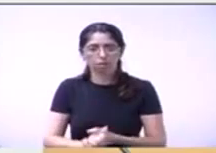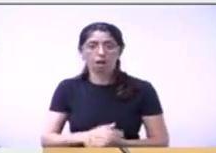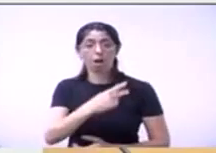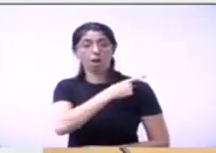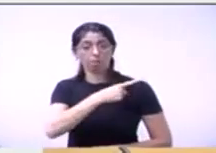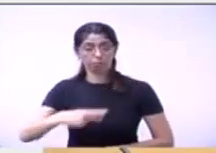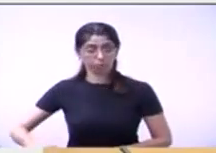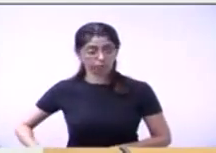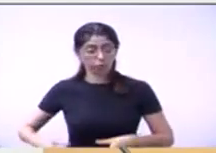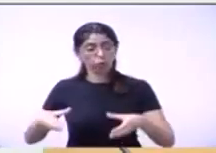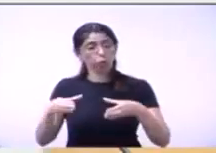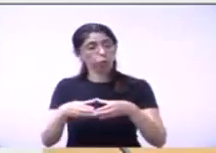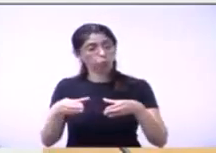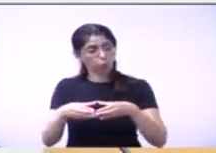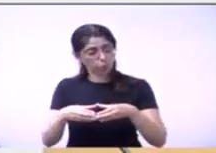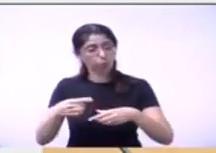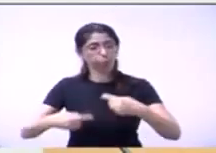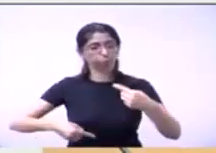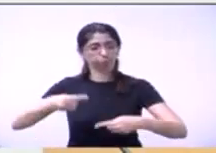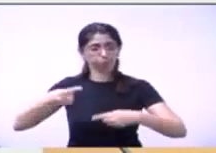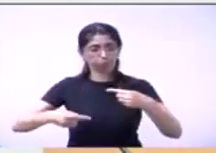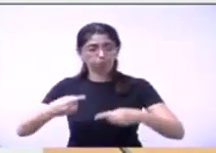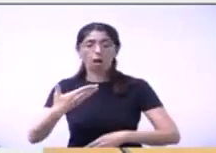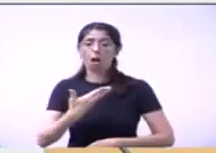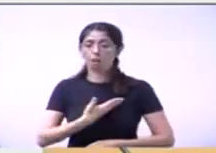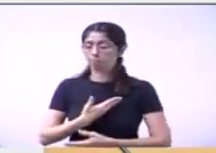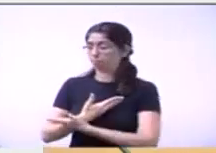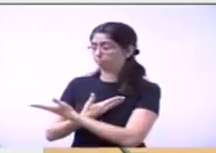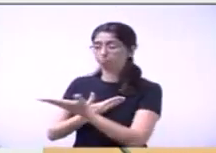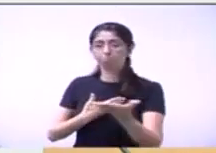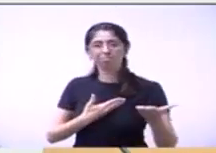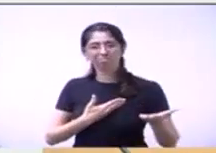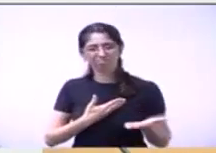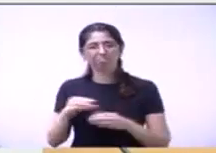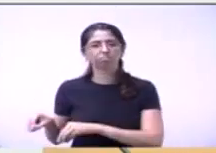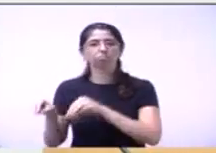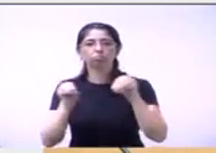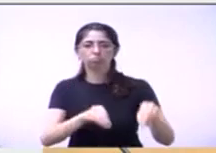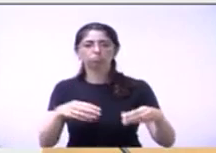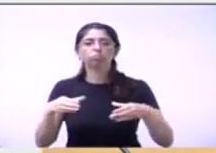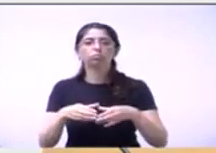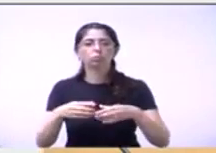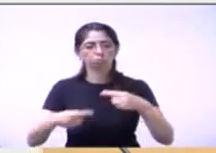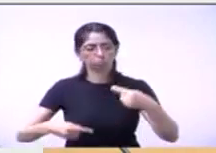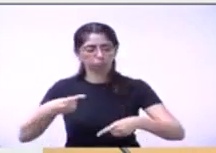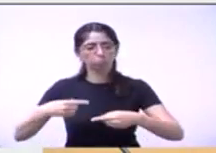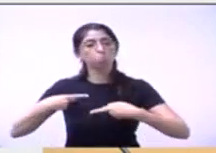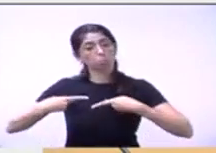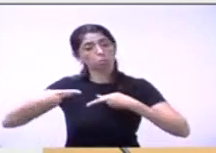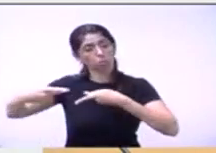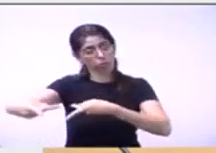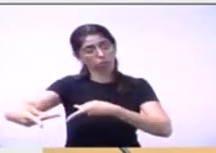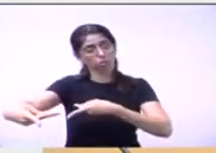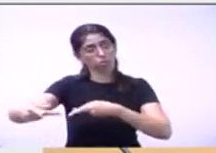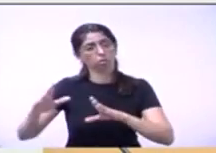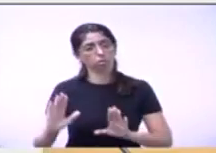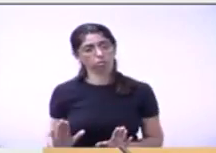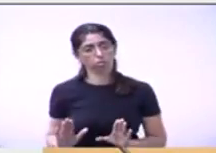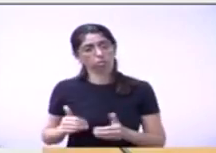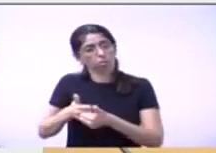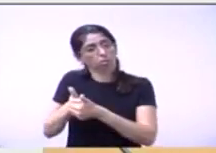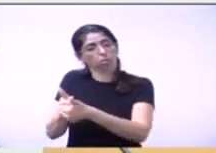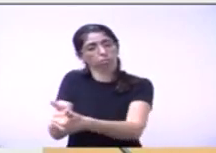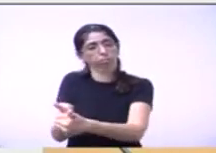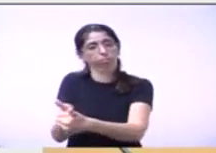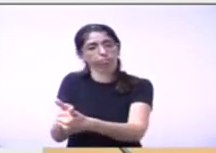colegas vereadores que mudaram de partidos e que também me convidaram para